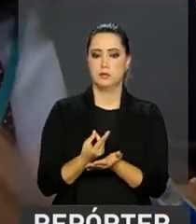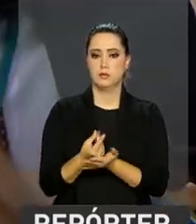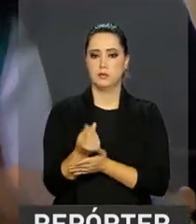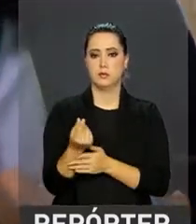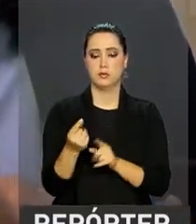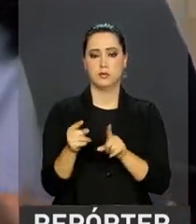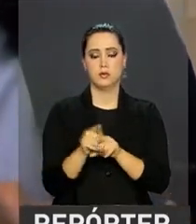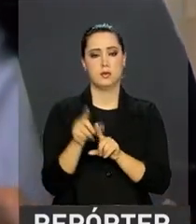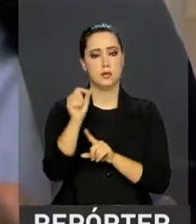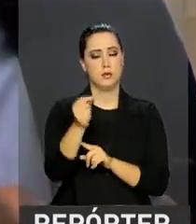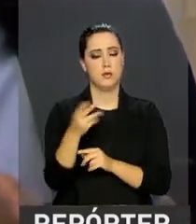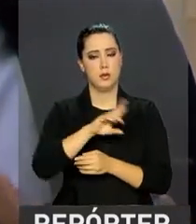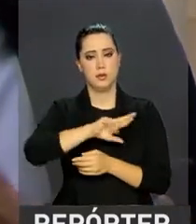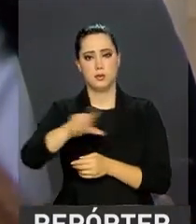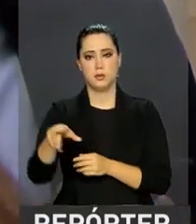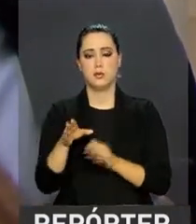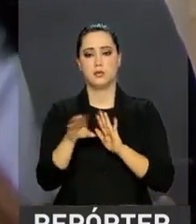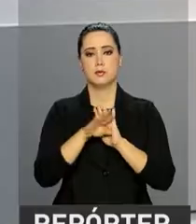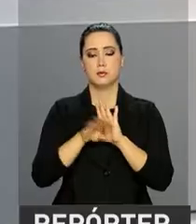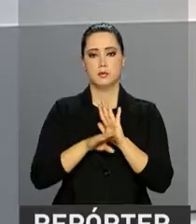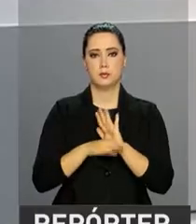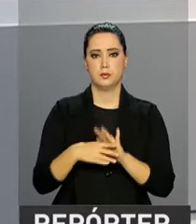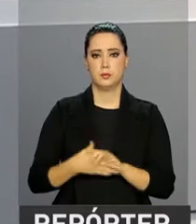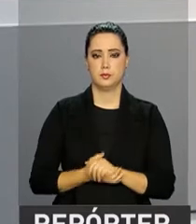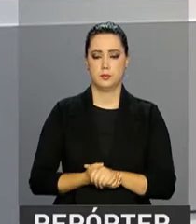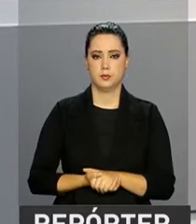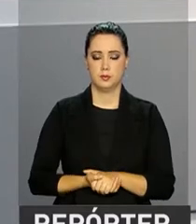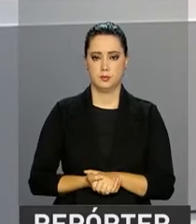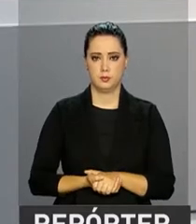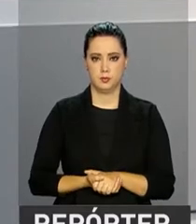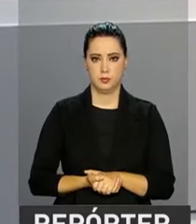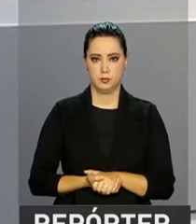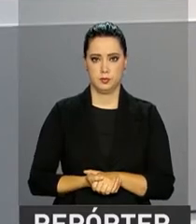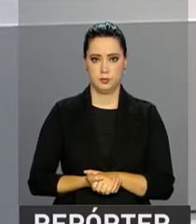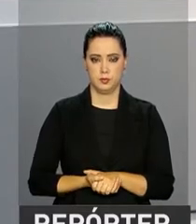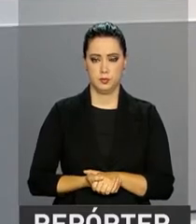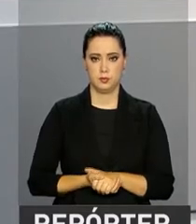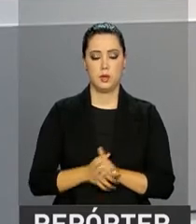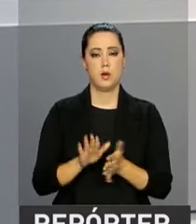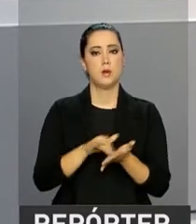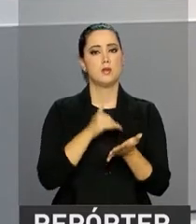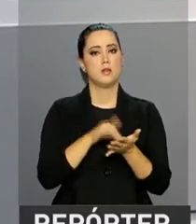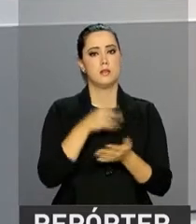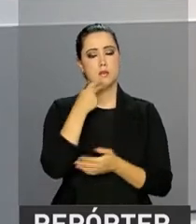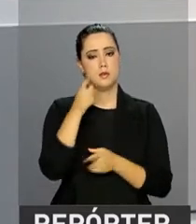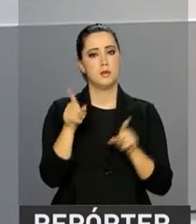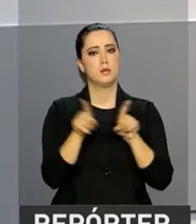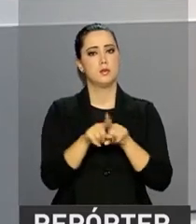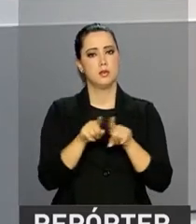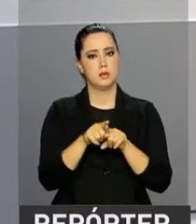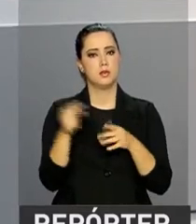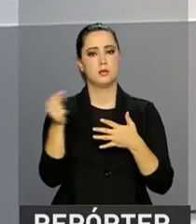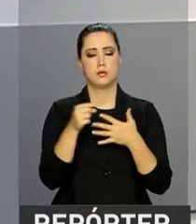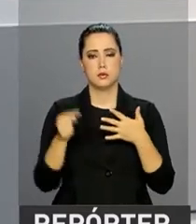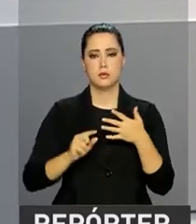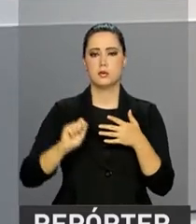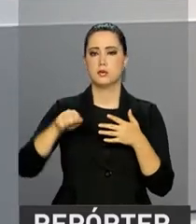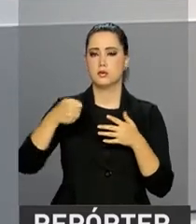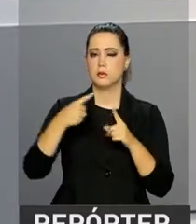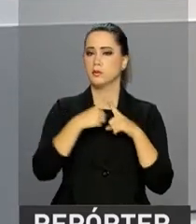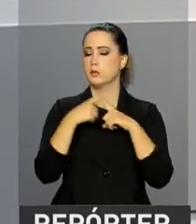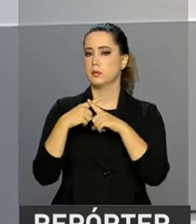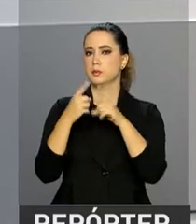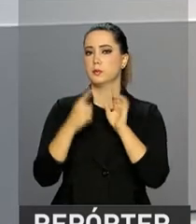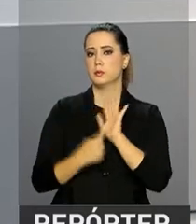públicos para diversos programas o secretário destacou ainda que existem vários sinais positivos que indicam a retomada